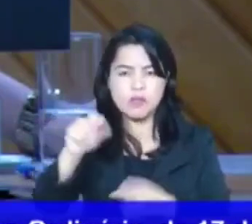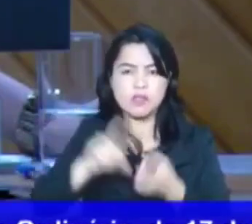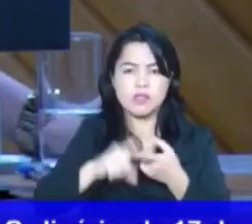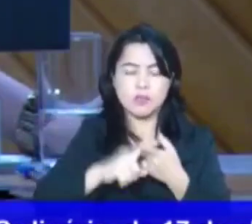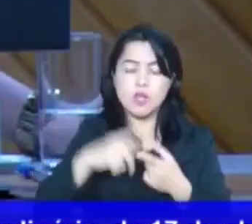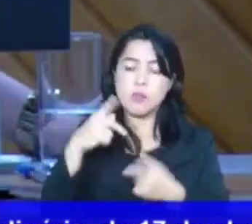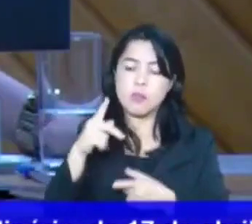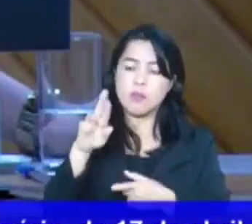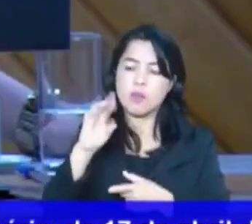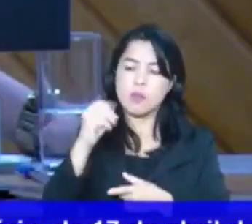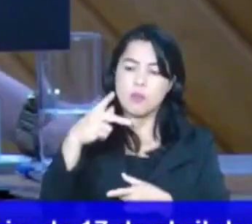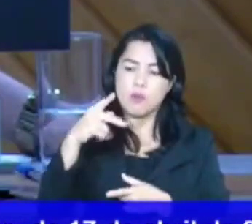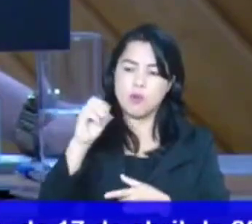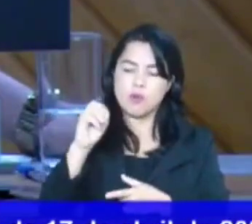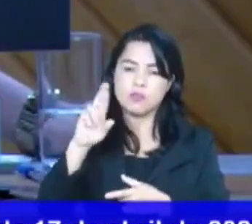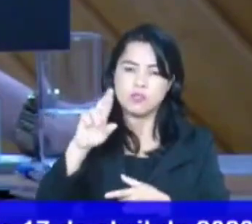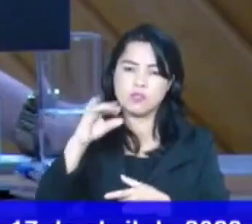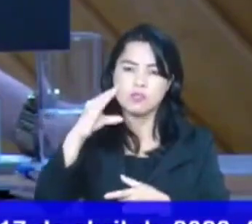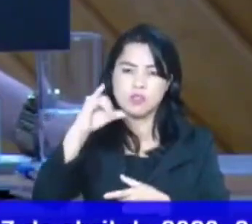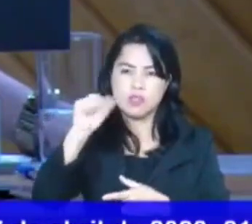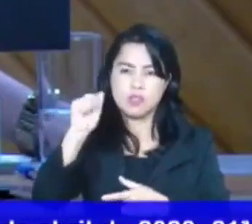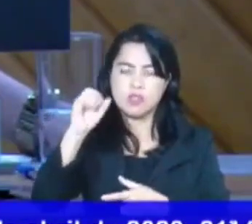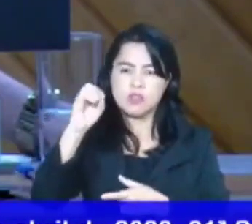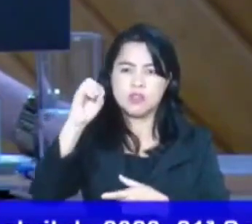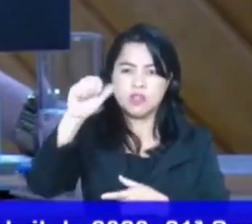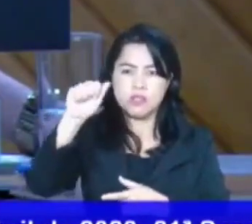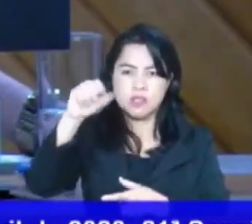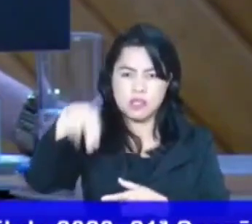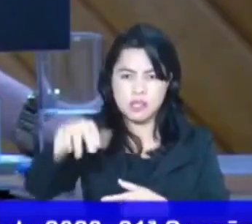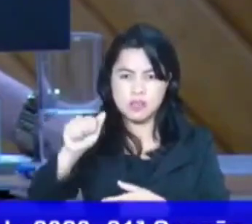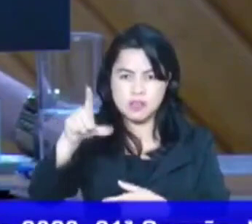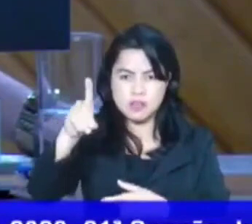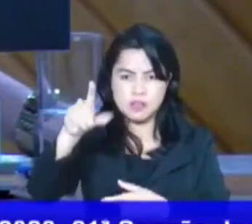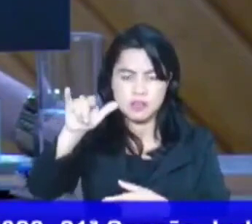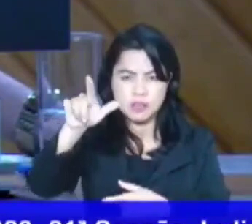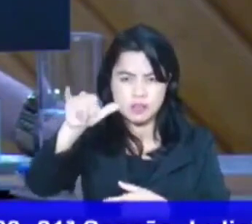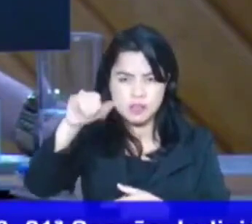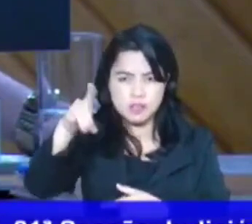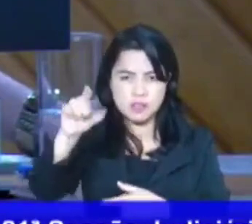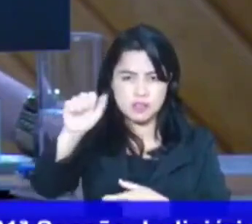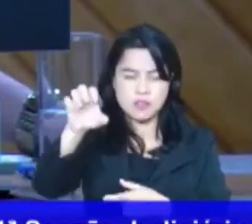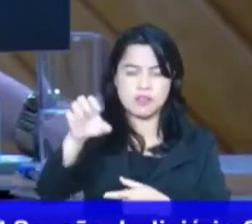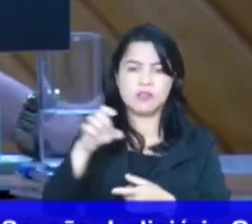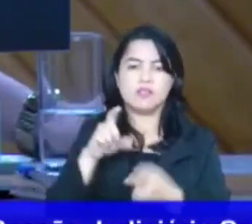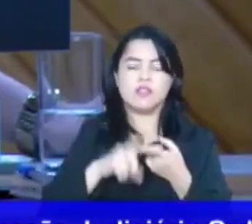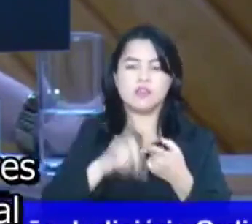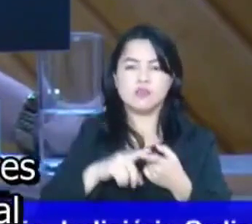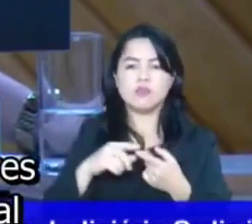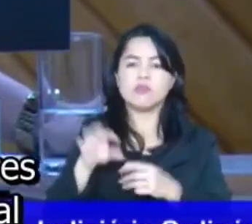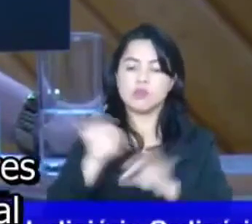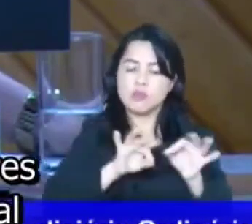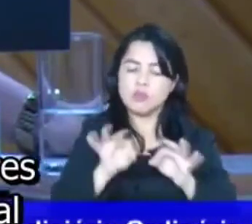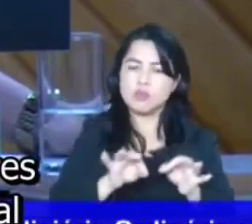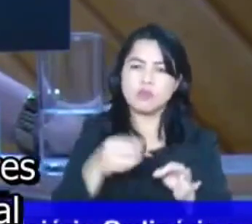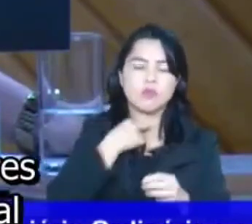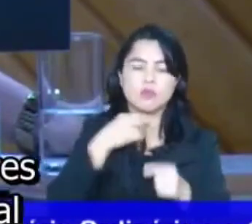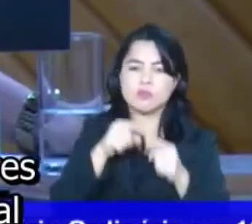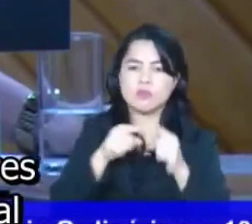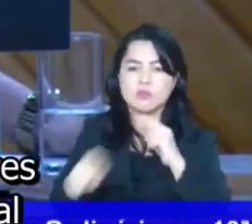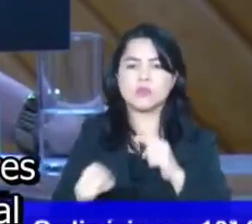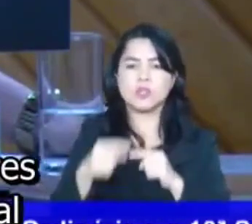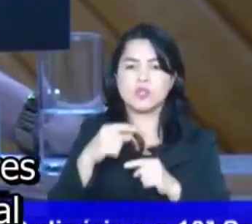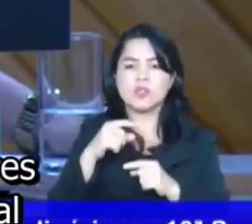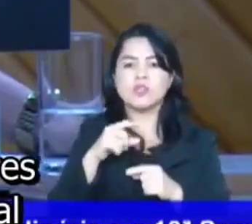financeira, por conseguinte da regularidade das contas, impondo tão somente anotações com ressalvas. Ante o exposto, em